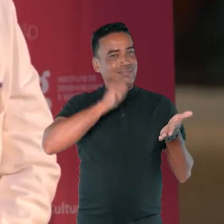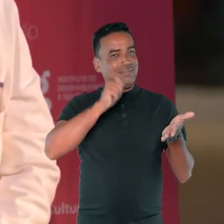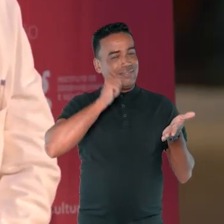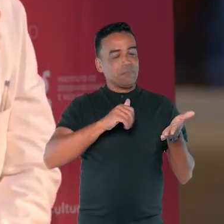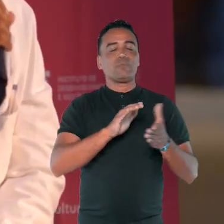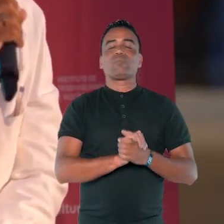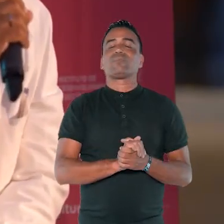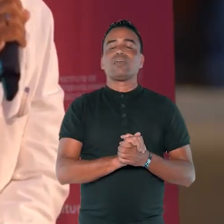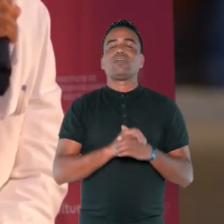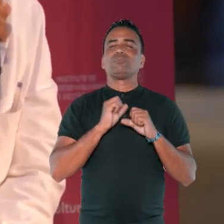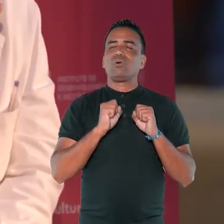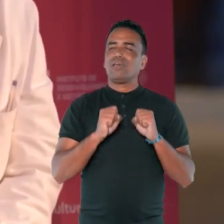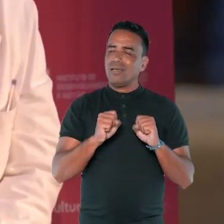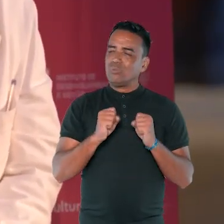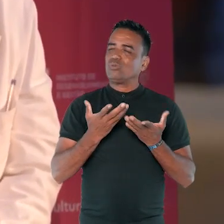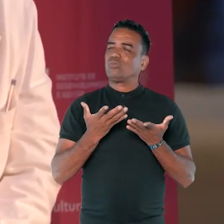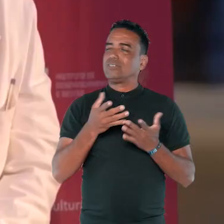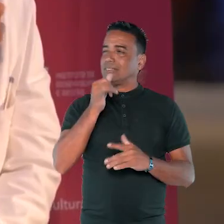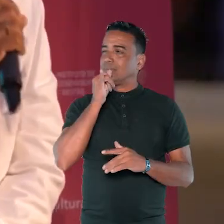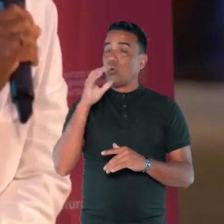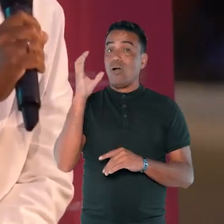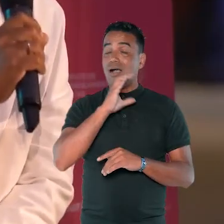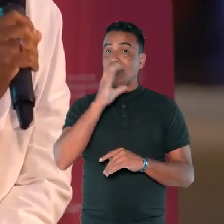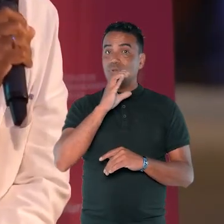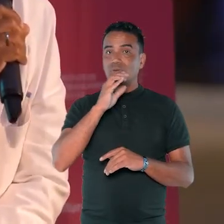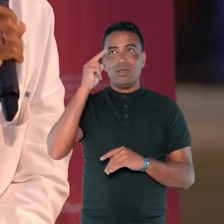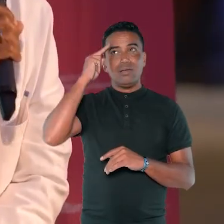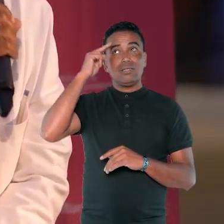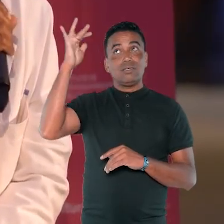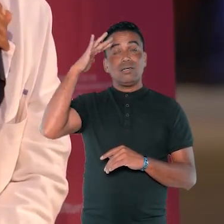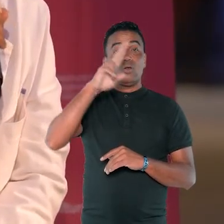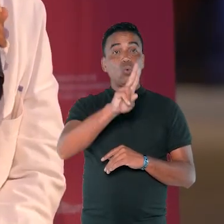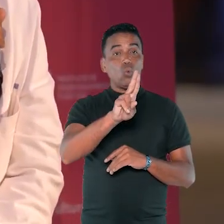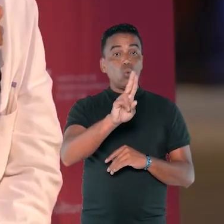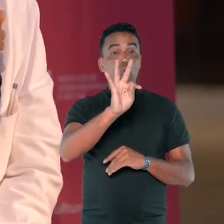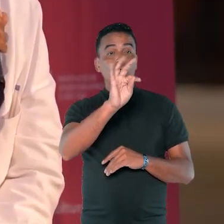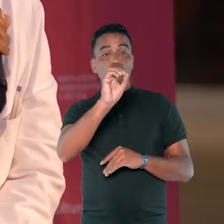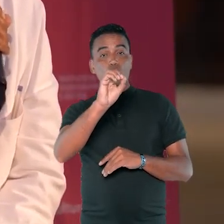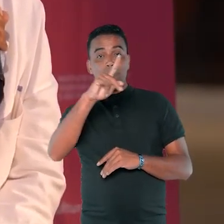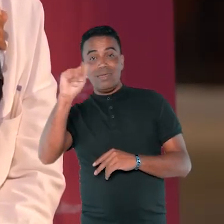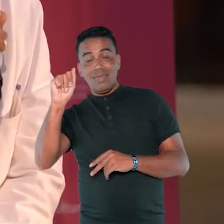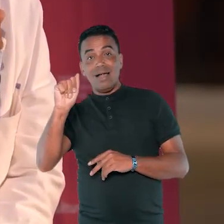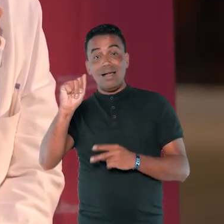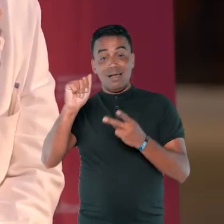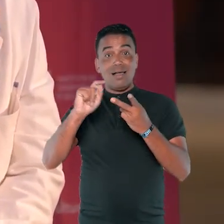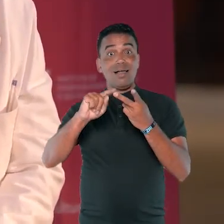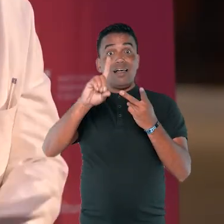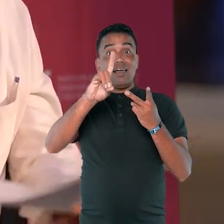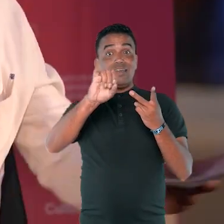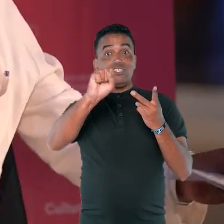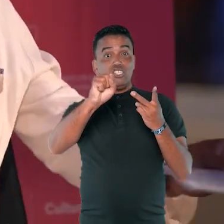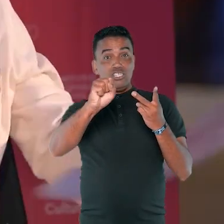ir muito rapidamente da utopia para a distopia, né?